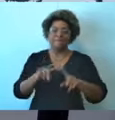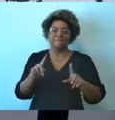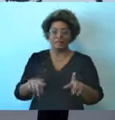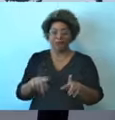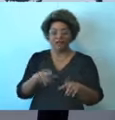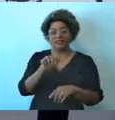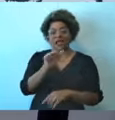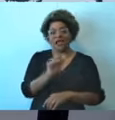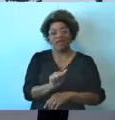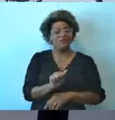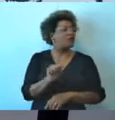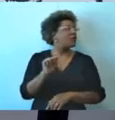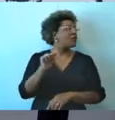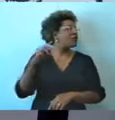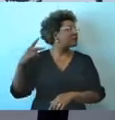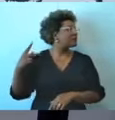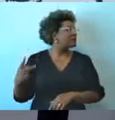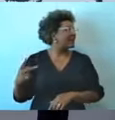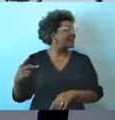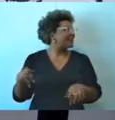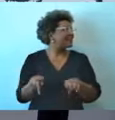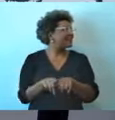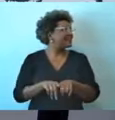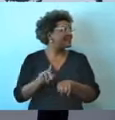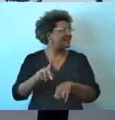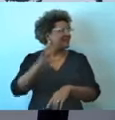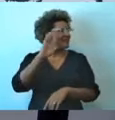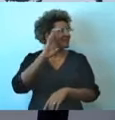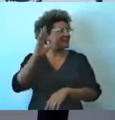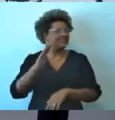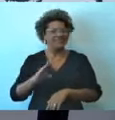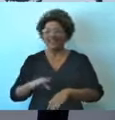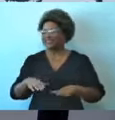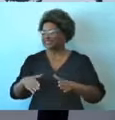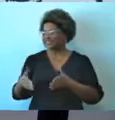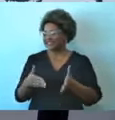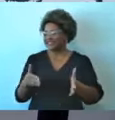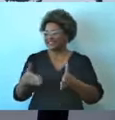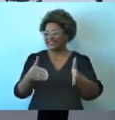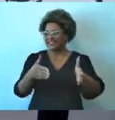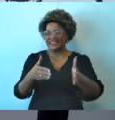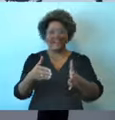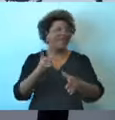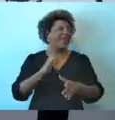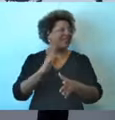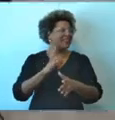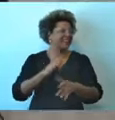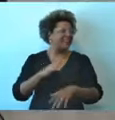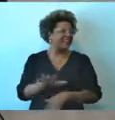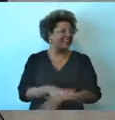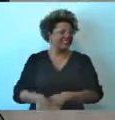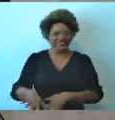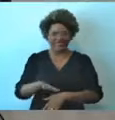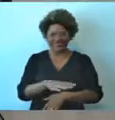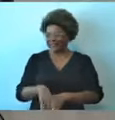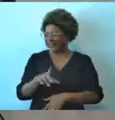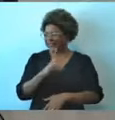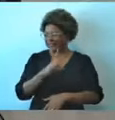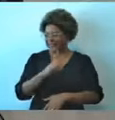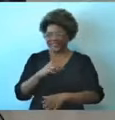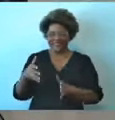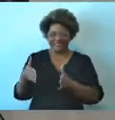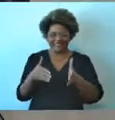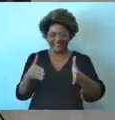dos principais corredores da cidade, arrumou esse espaço para criar uma ciclovia, e sob o pretexto de